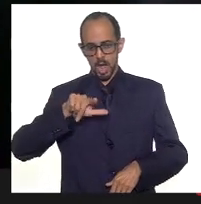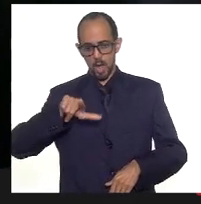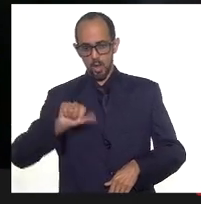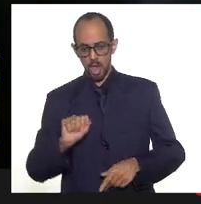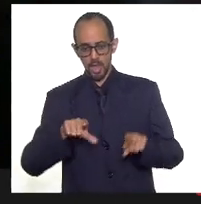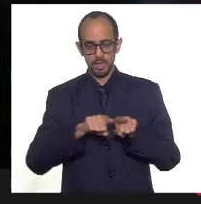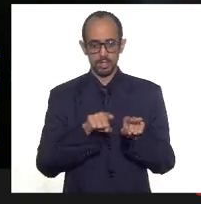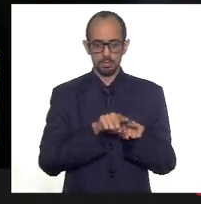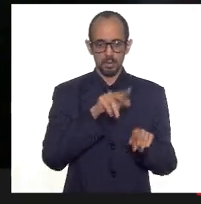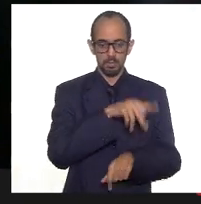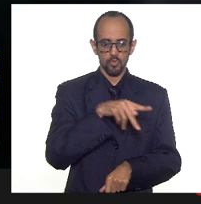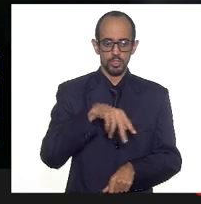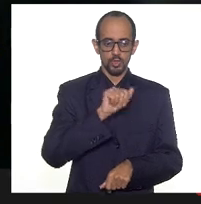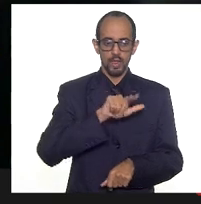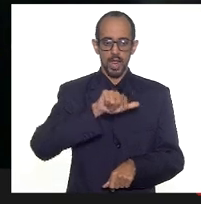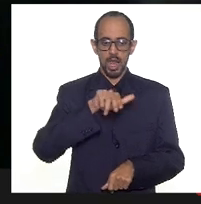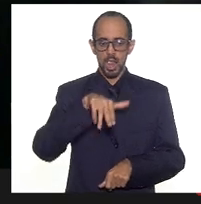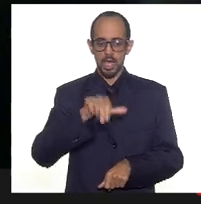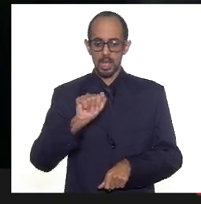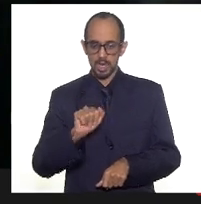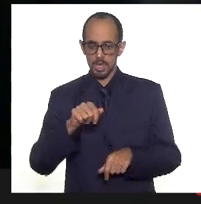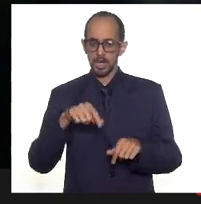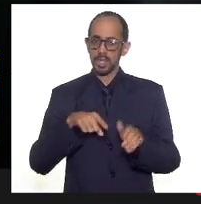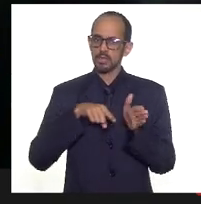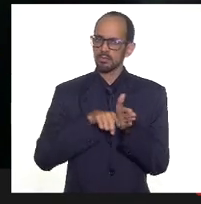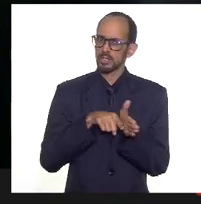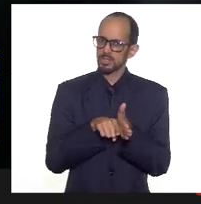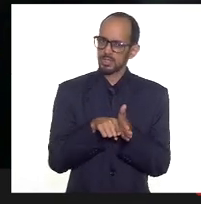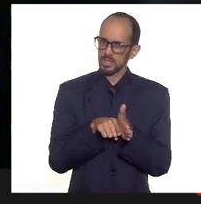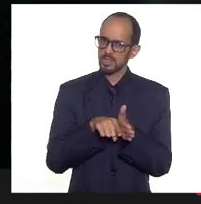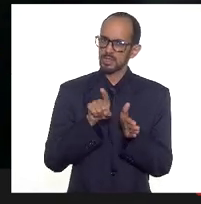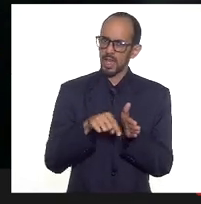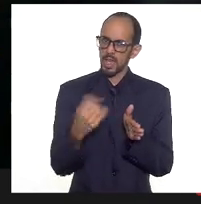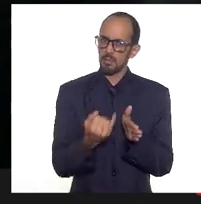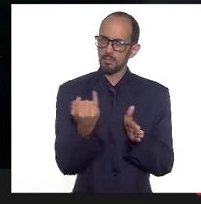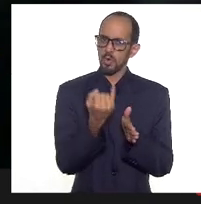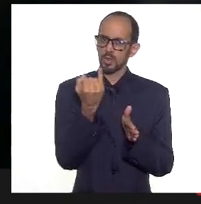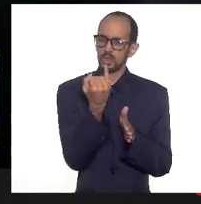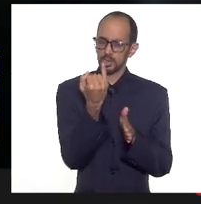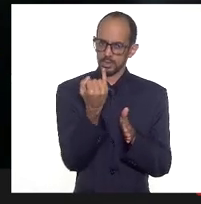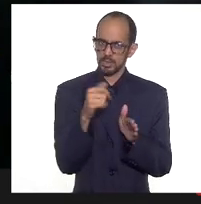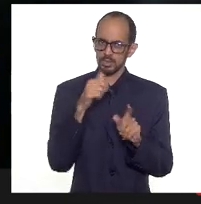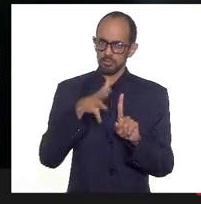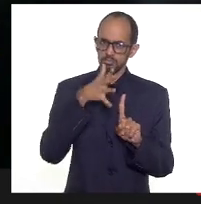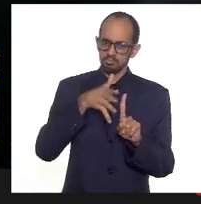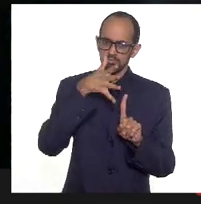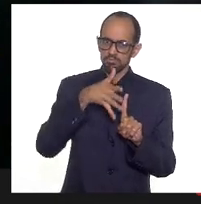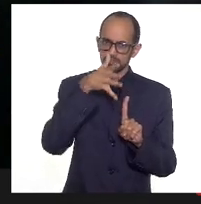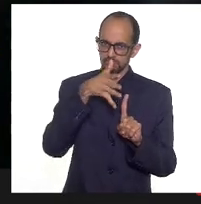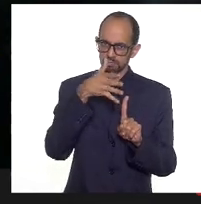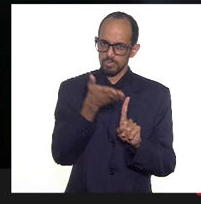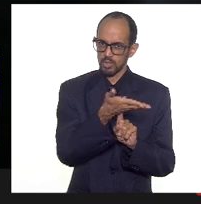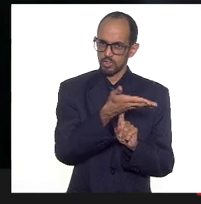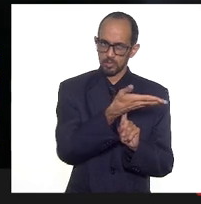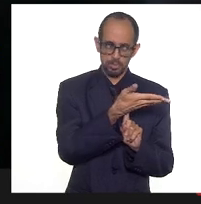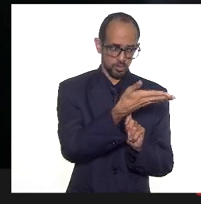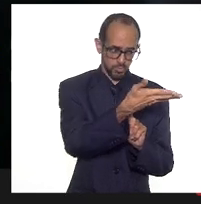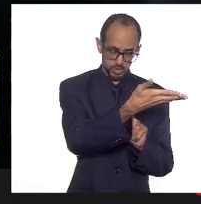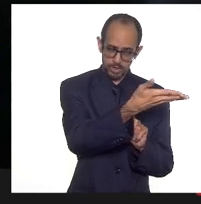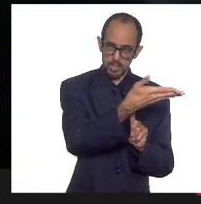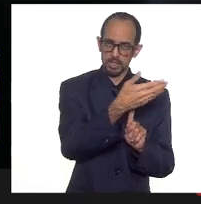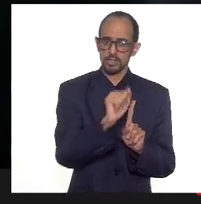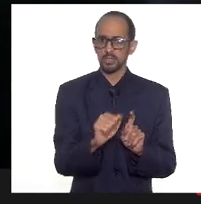professora Lana Lage. As pesquisas foram muito importantes, as considerações apresentadas por Vossas Excelências,